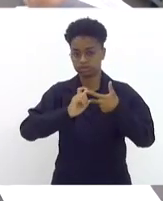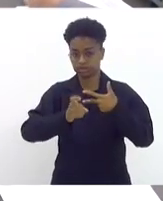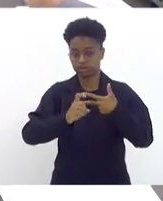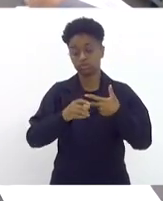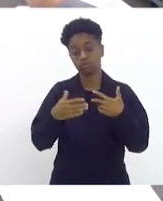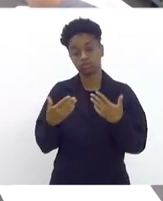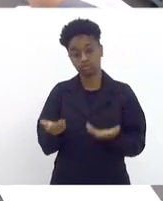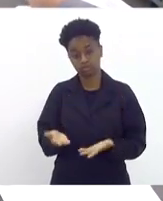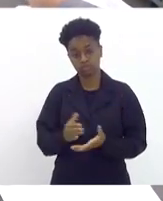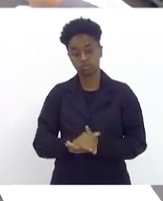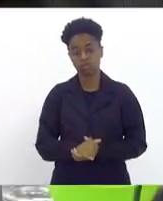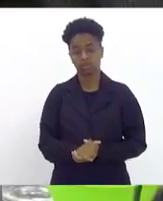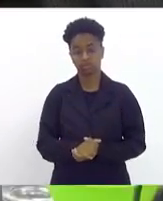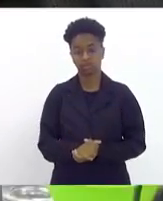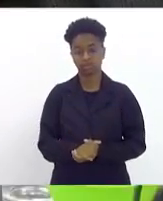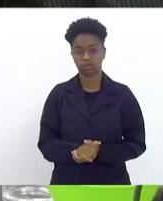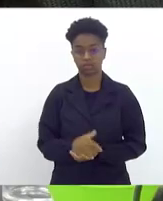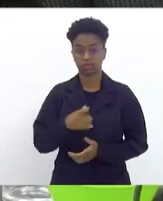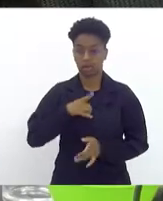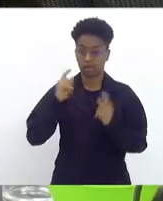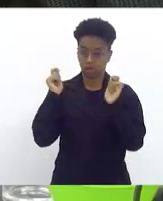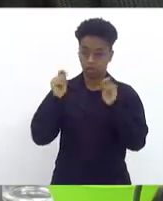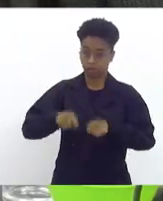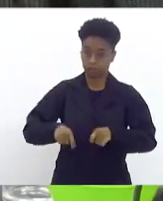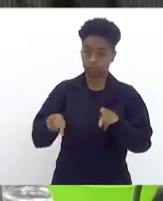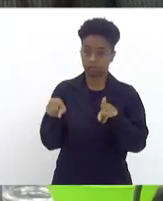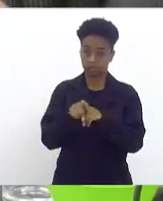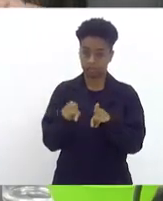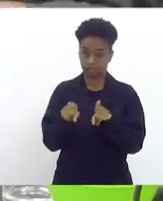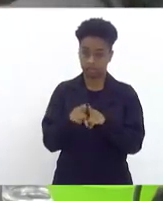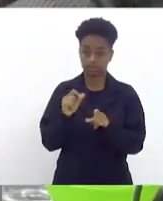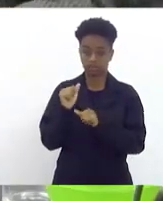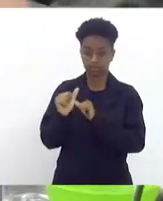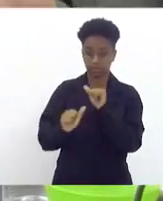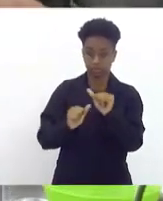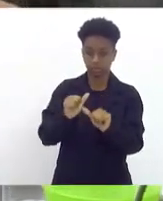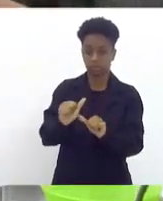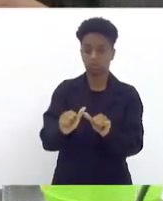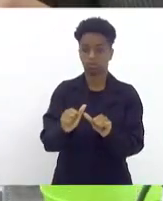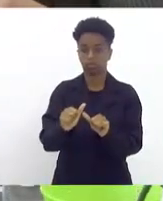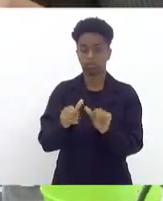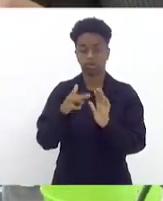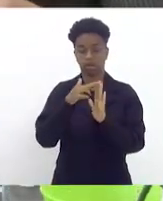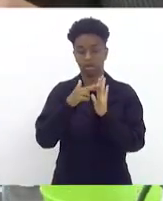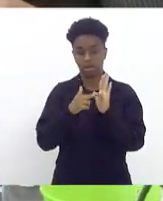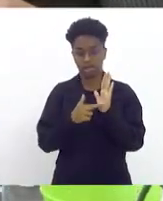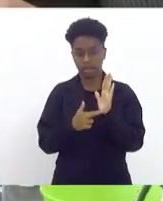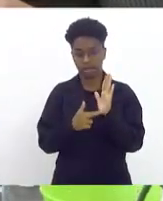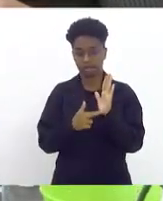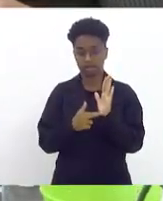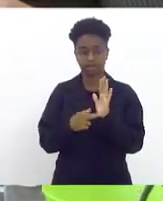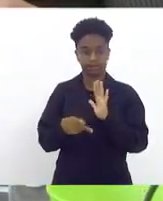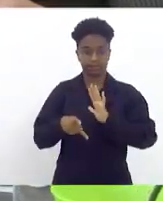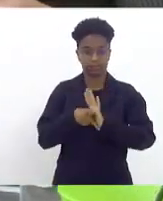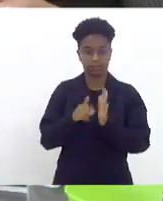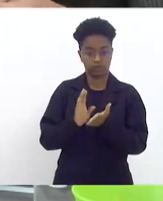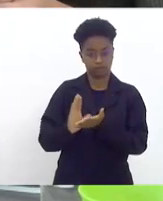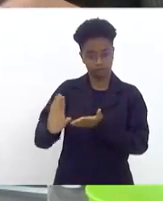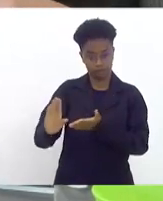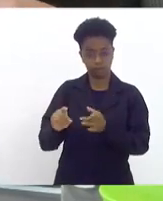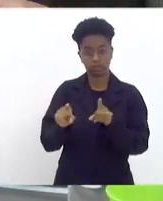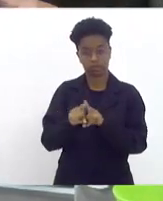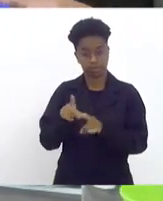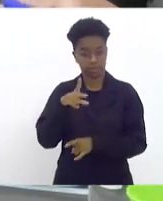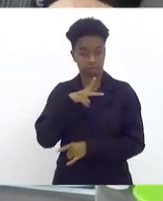derradeiro a competência também para alterar a normativa desses Fundos também é